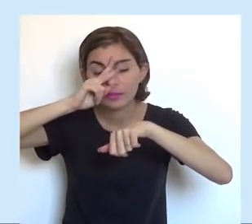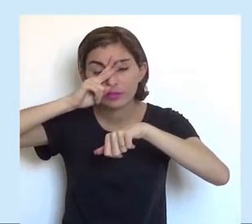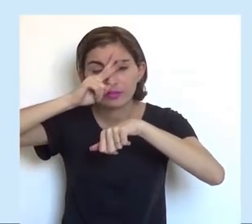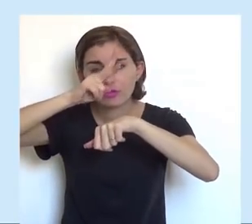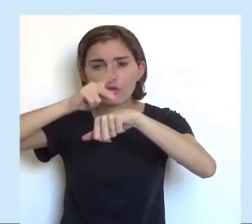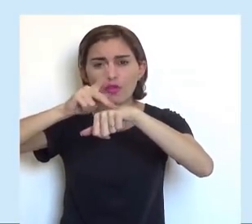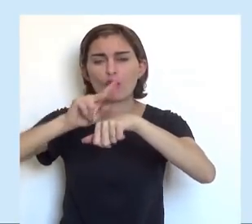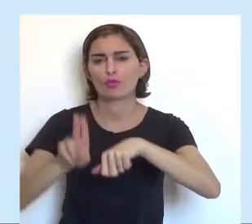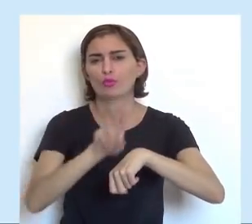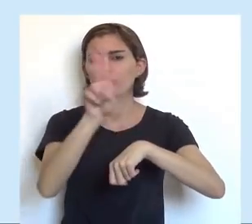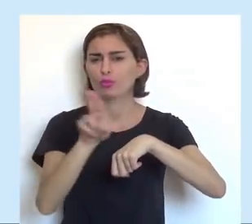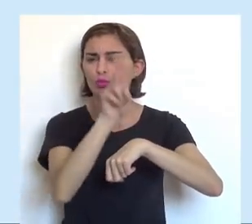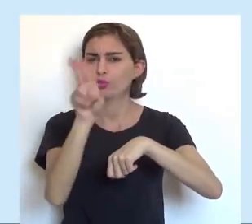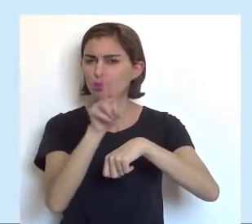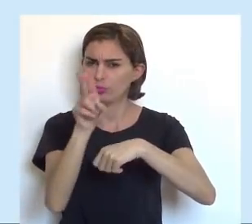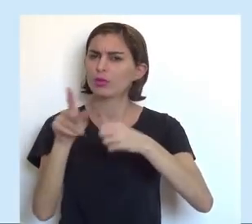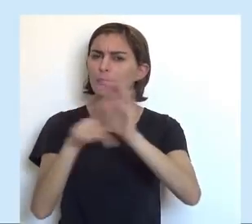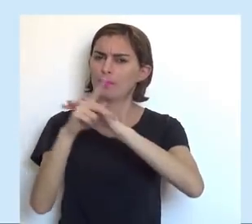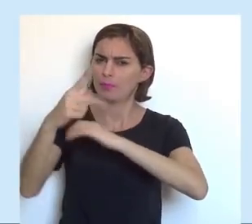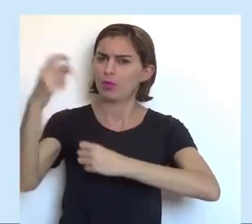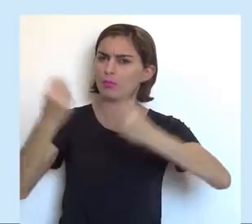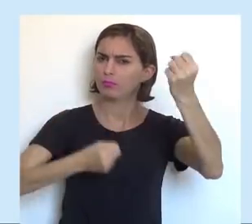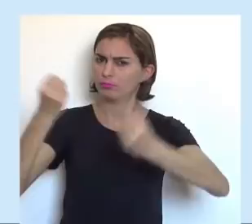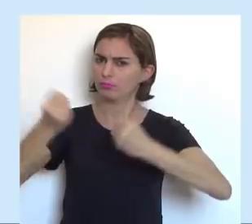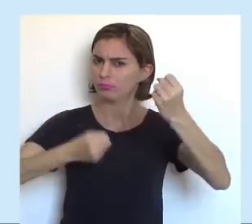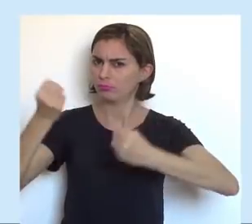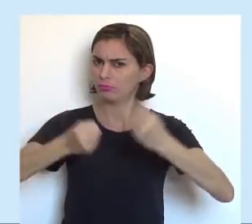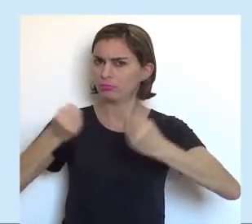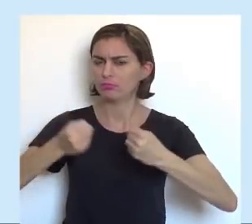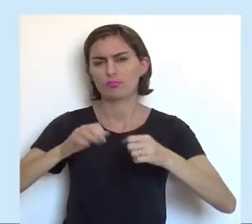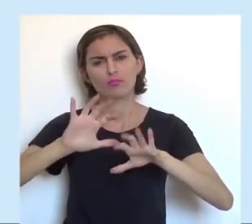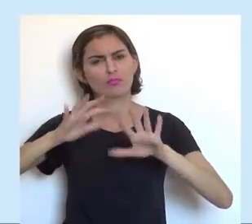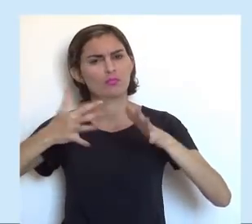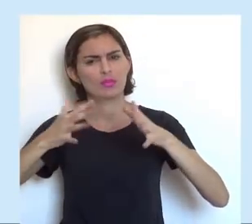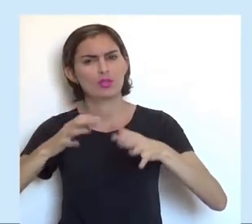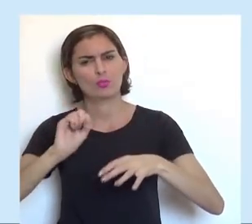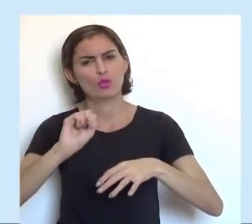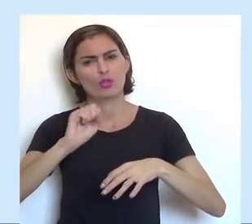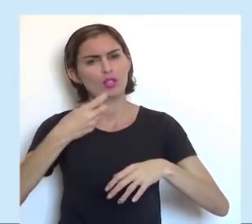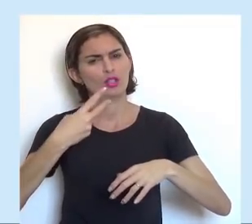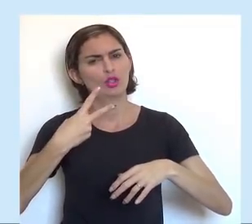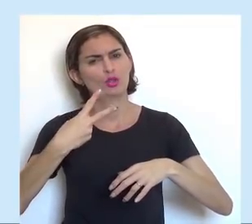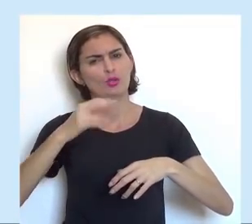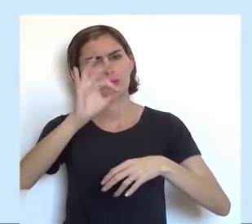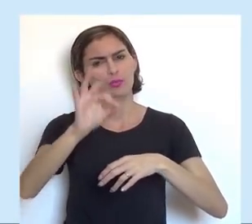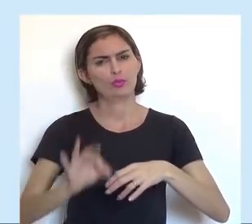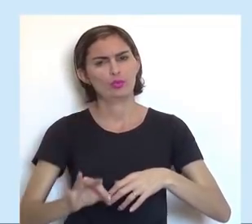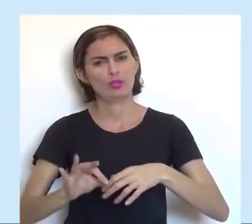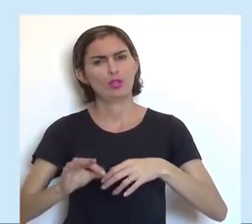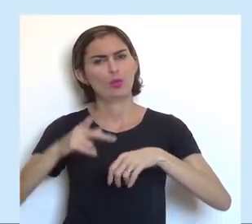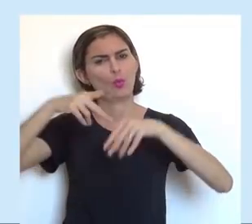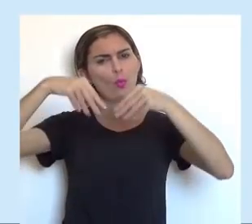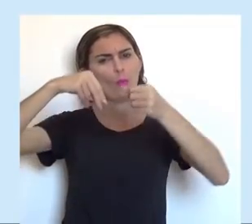muito utilizado na indústria automobilística. Mais ou menos 82% do